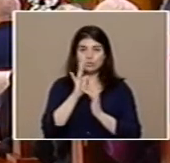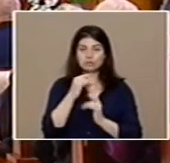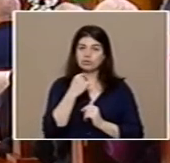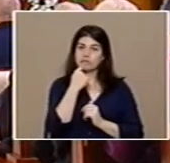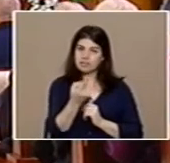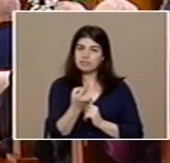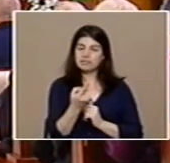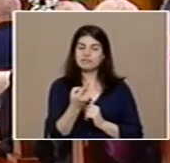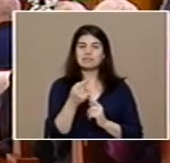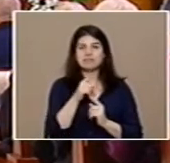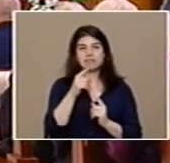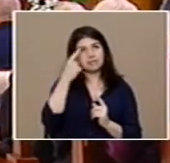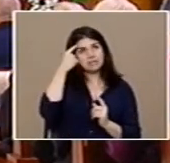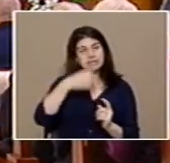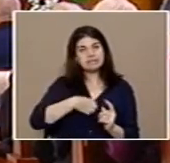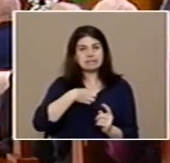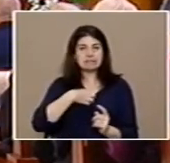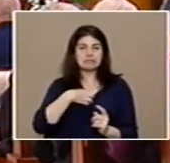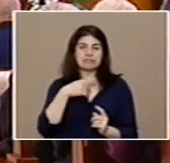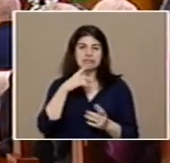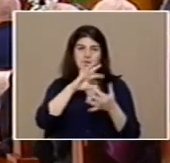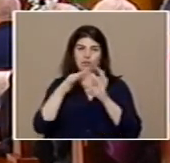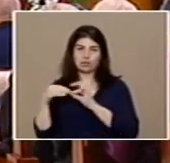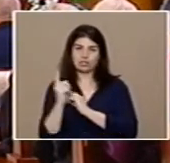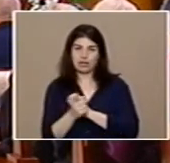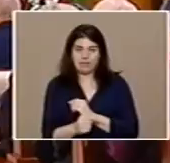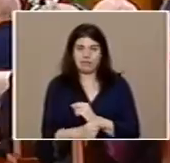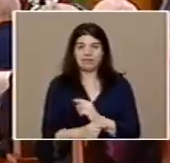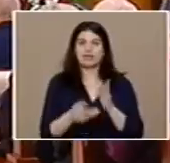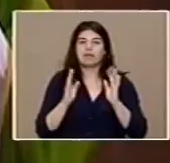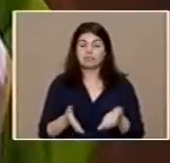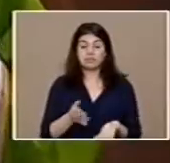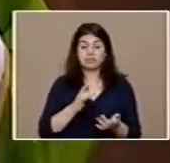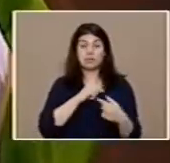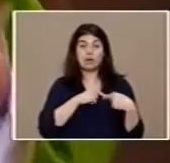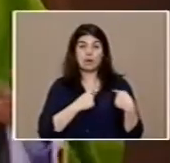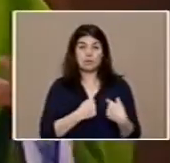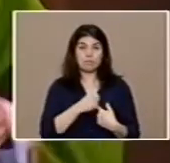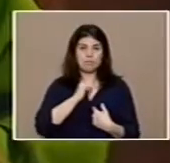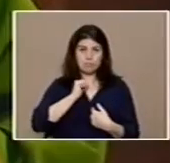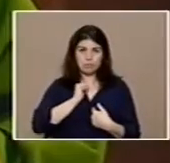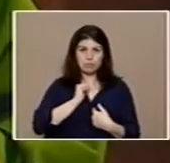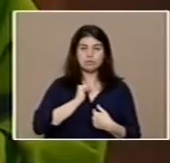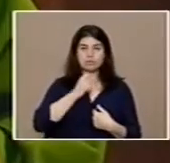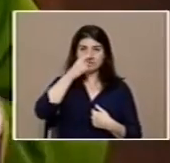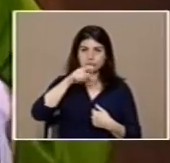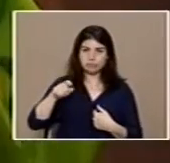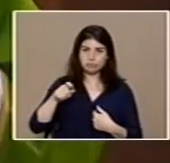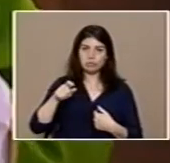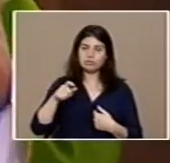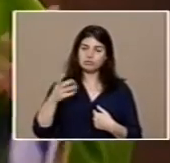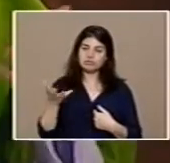Jesus e levar o amor humano para que o nosso amor seja semelhante ao amor divino